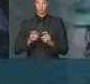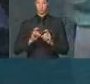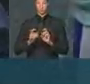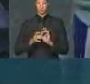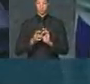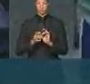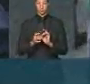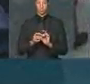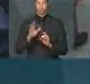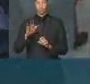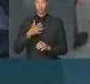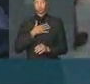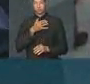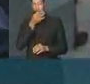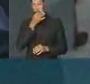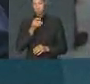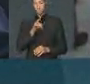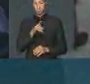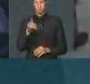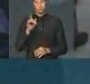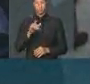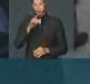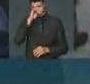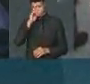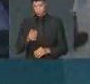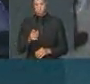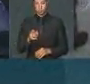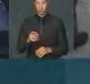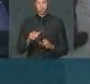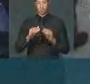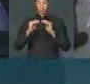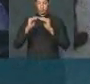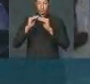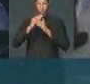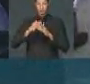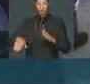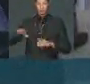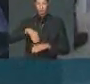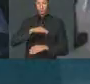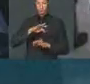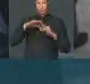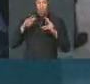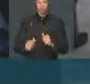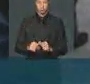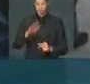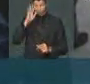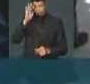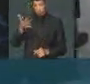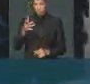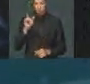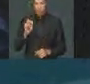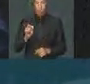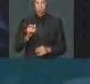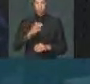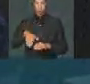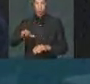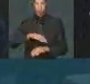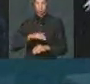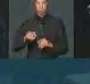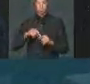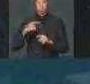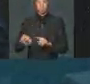deliberando qual é a minha questão de ordem vossa excelência determine a suspensão de todas as decisões que foram tomadas